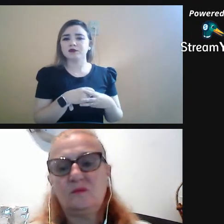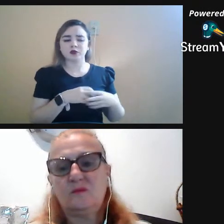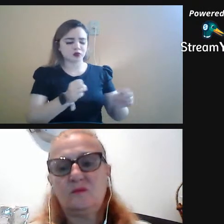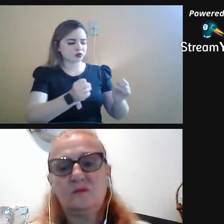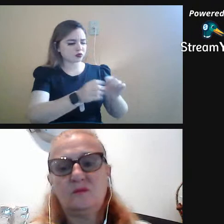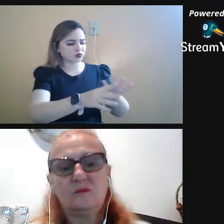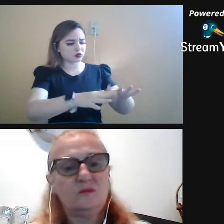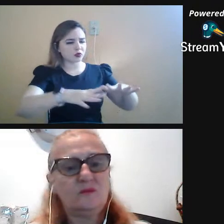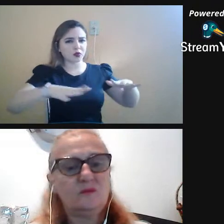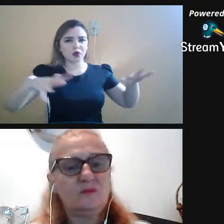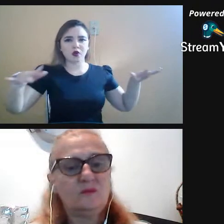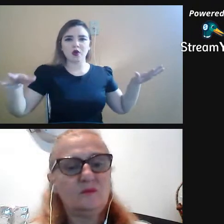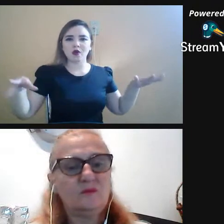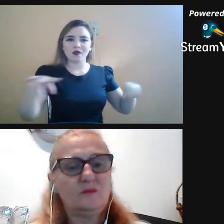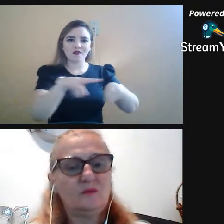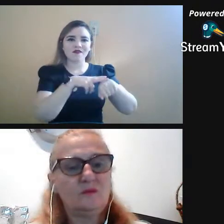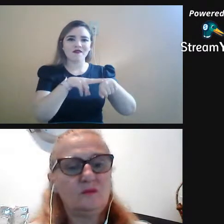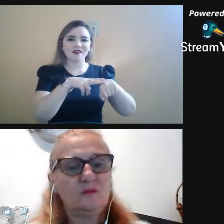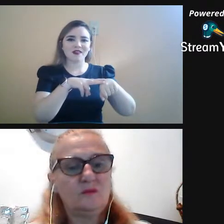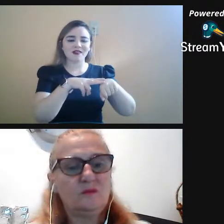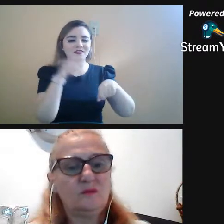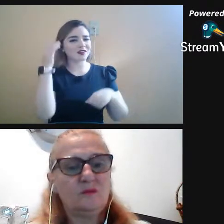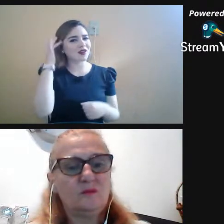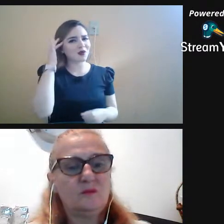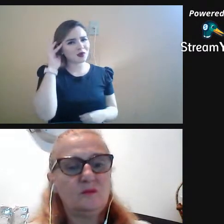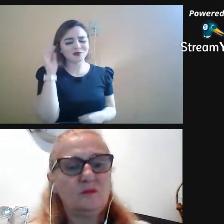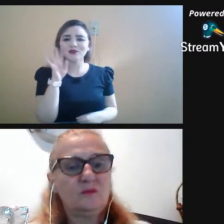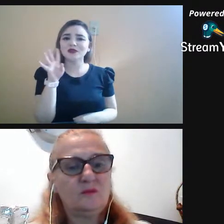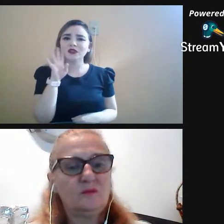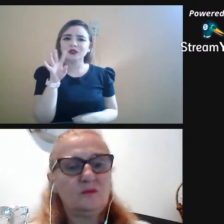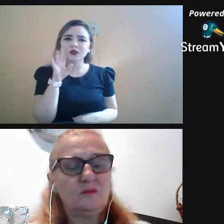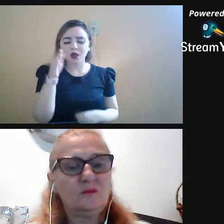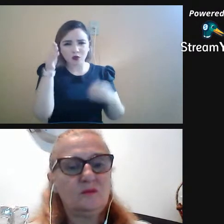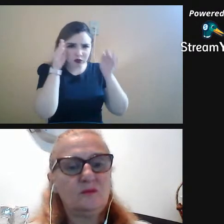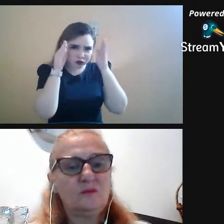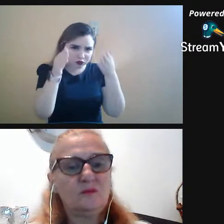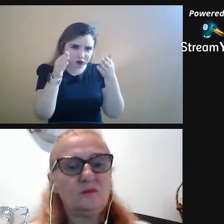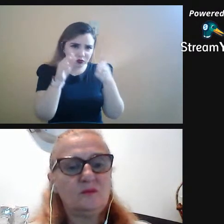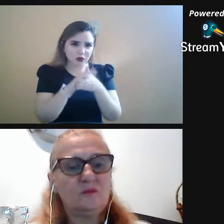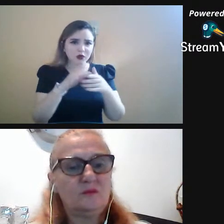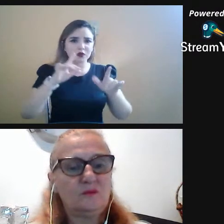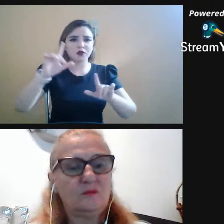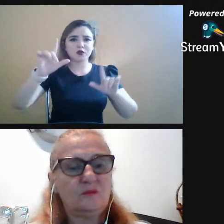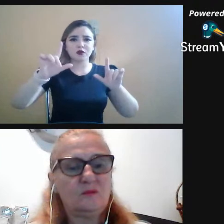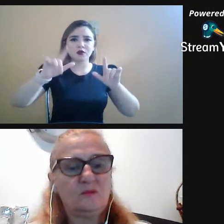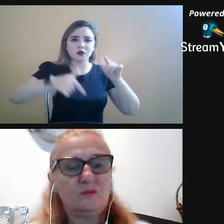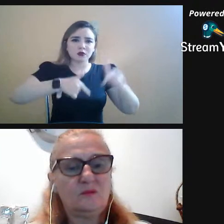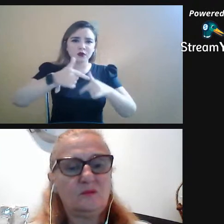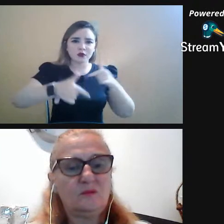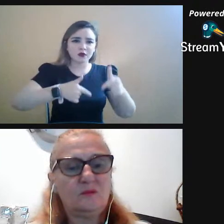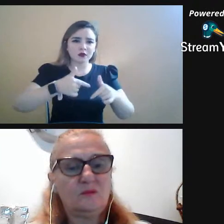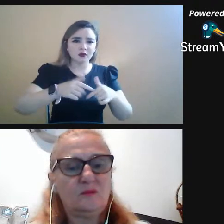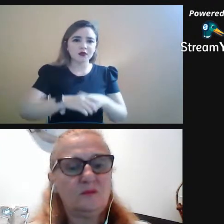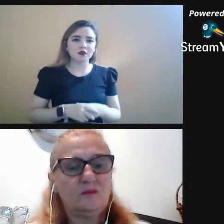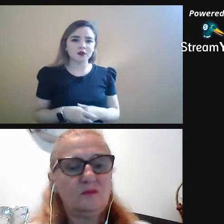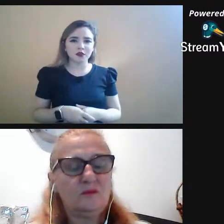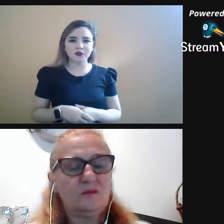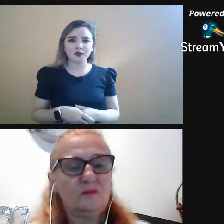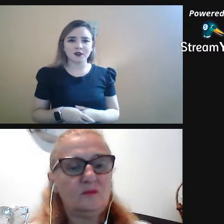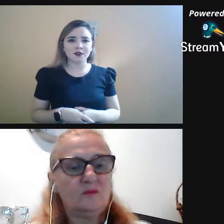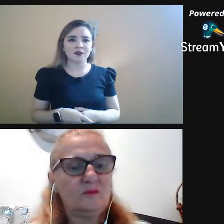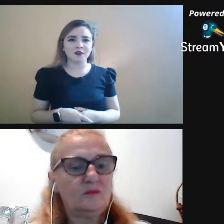assim. E eu acho interessante abordar justamente esse trabalho do Franz Krasberg, porque ele provoca isso,